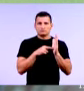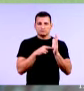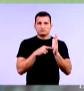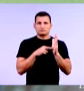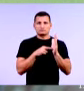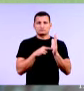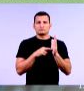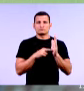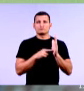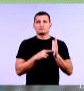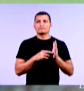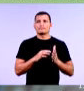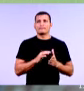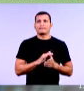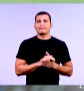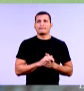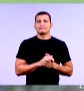conexão,